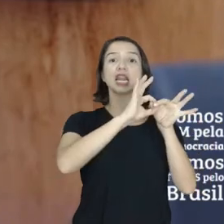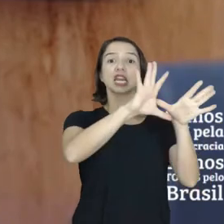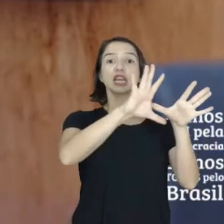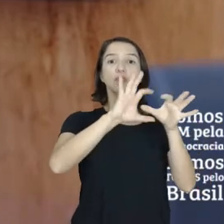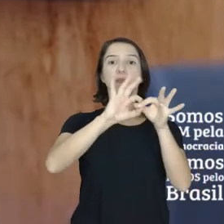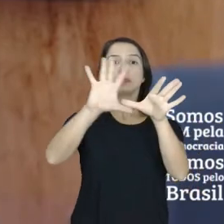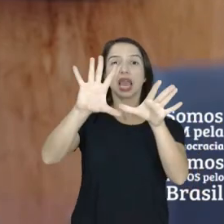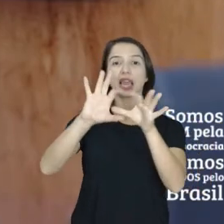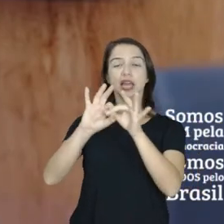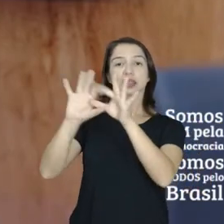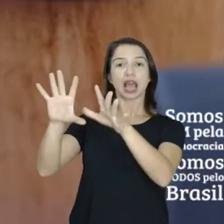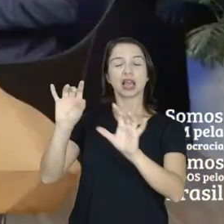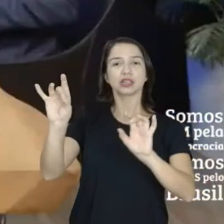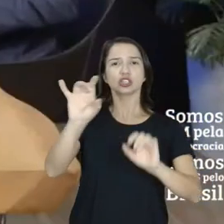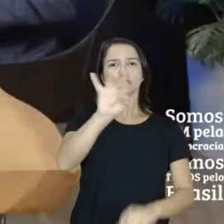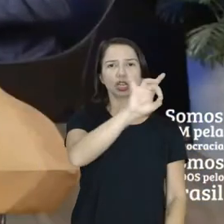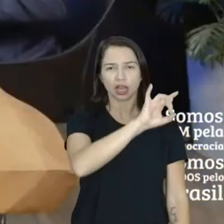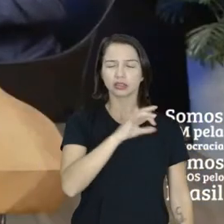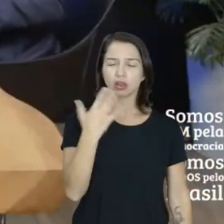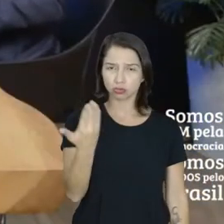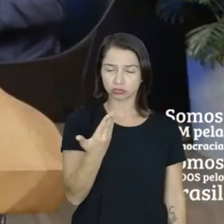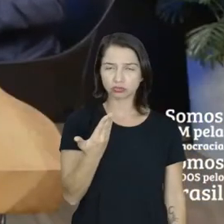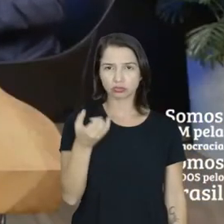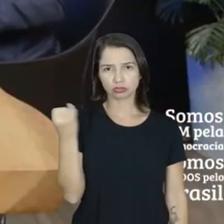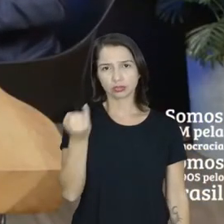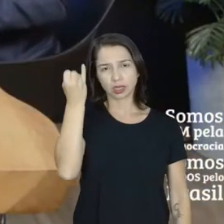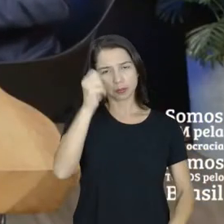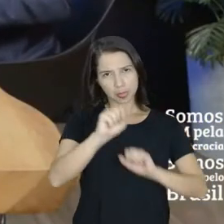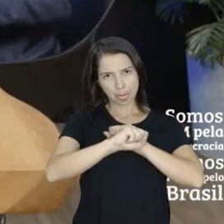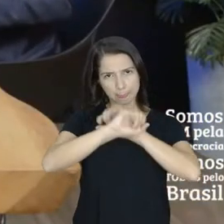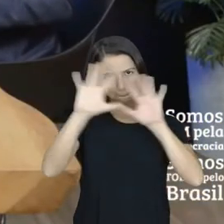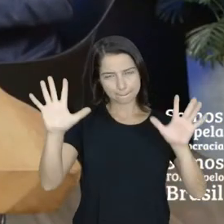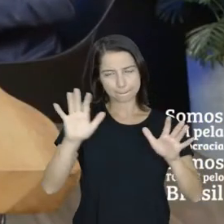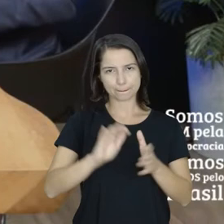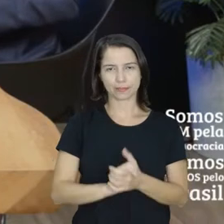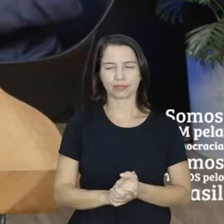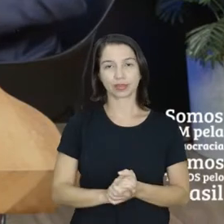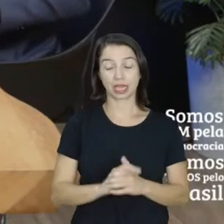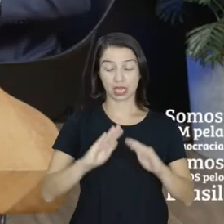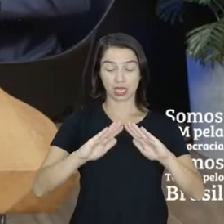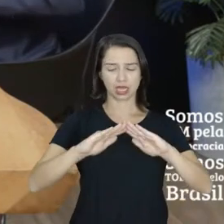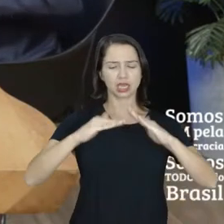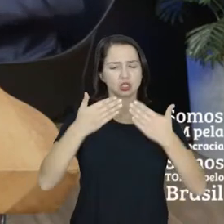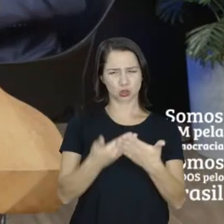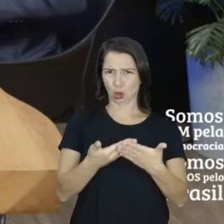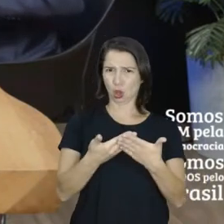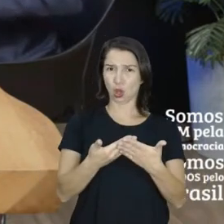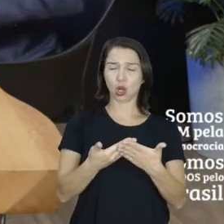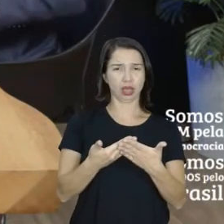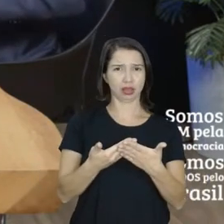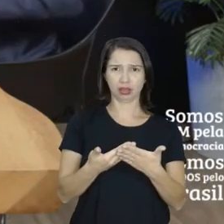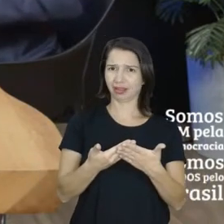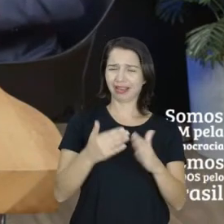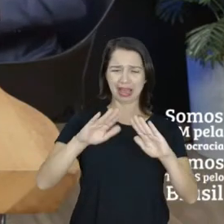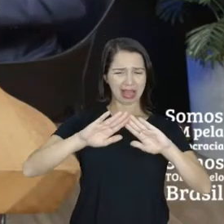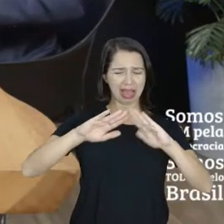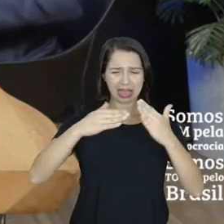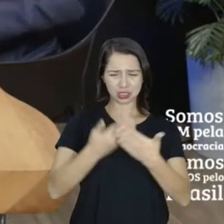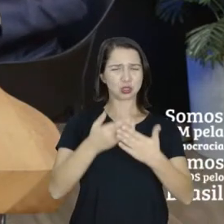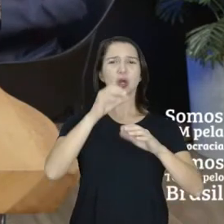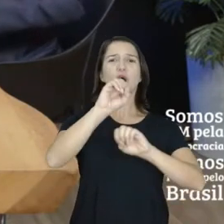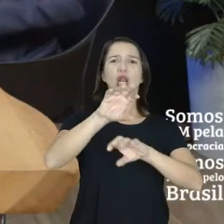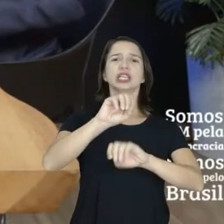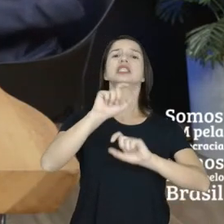importante deixar isso claro. E na escola, não tem nada disso. A escola ensina português, matemática,